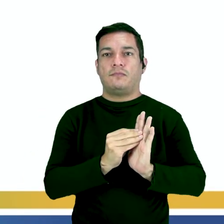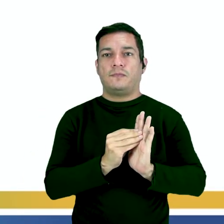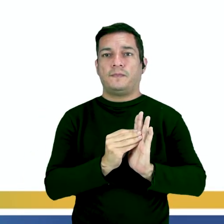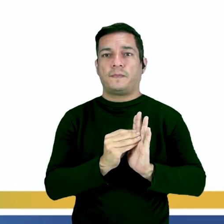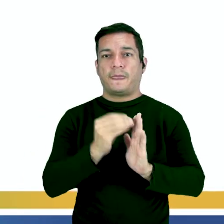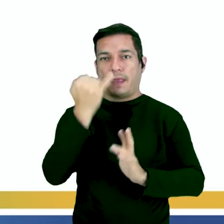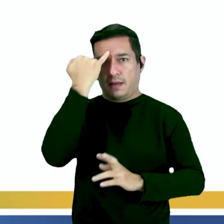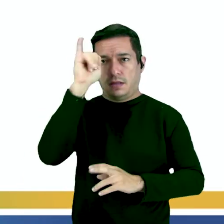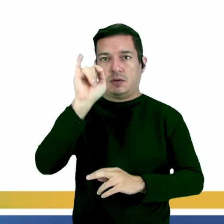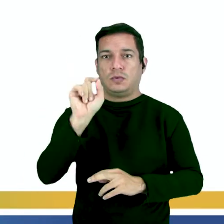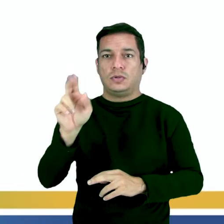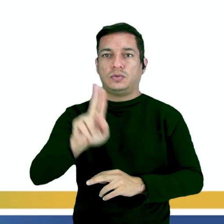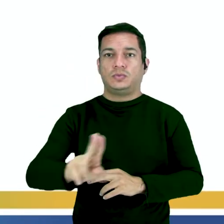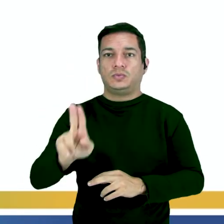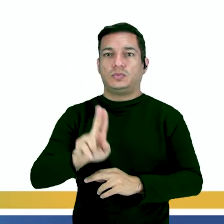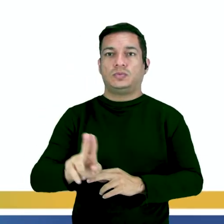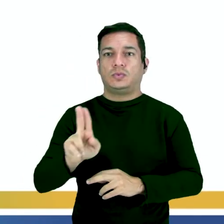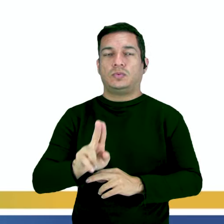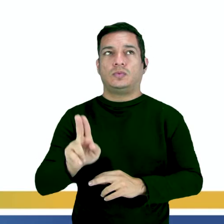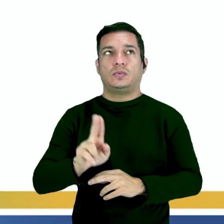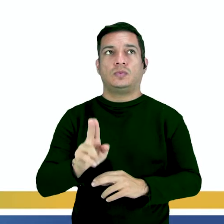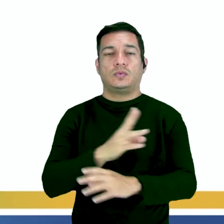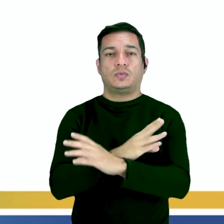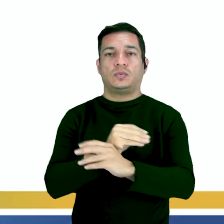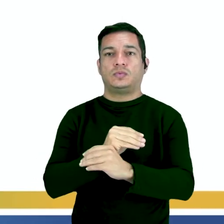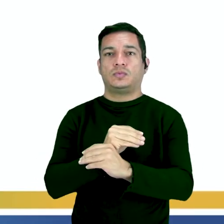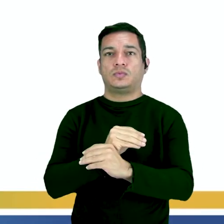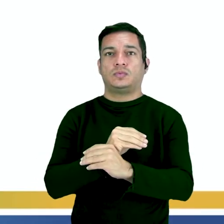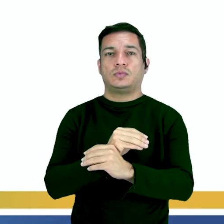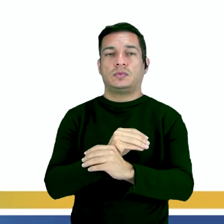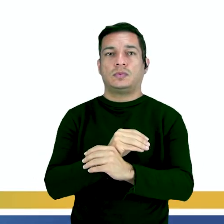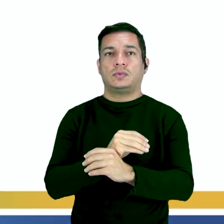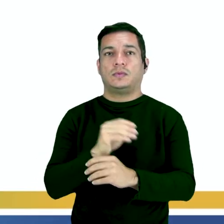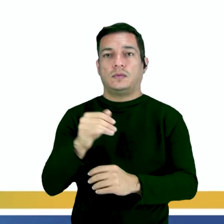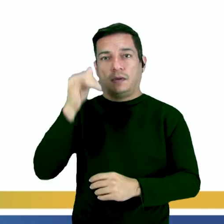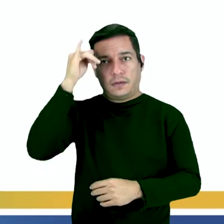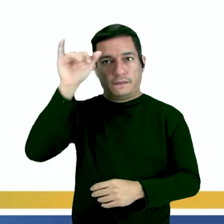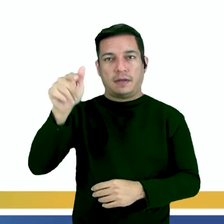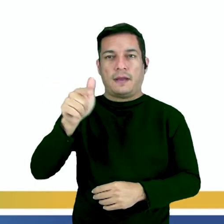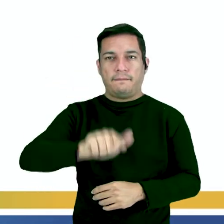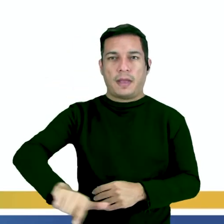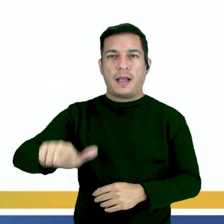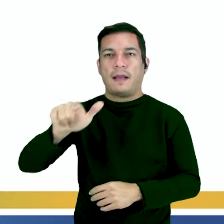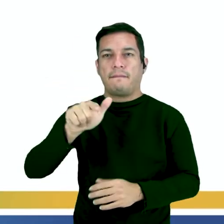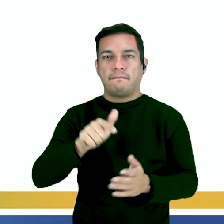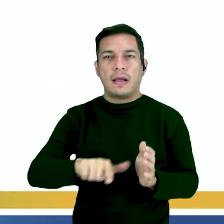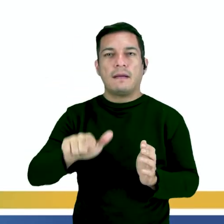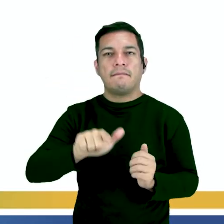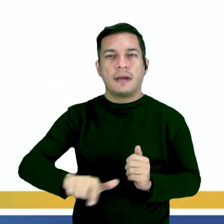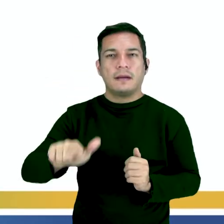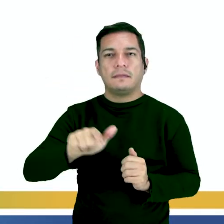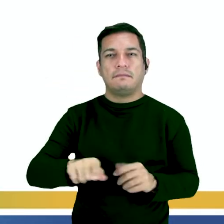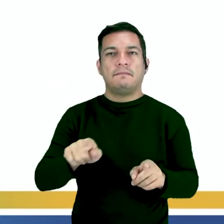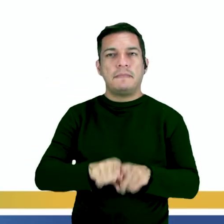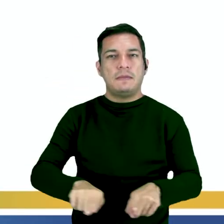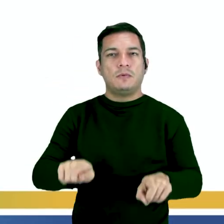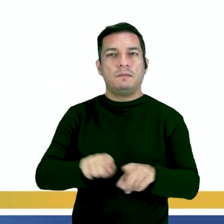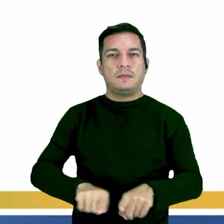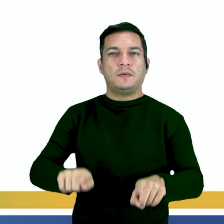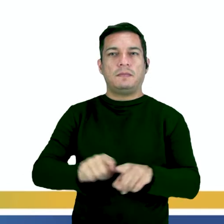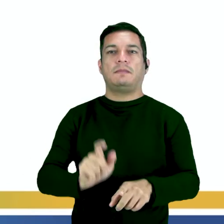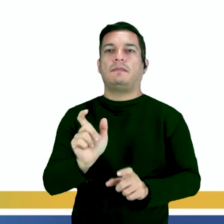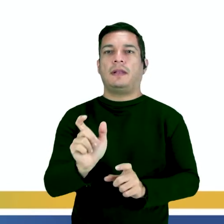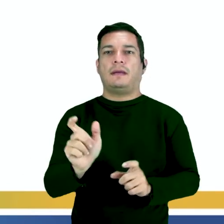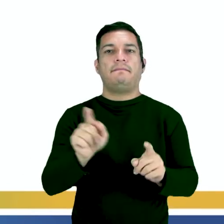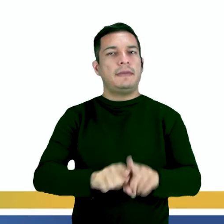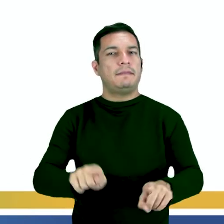de usar com uma conjunção, um aditivo diferente, é evitar repetições, para o texto poder ficar mais limpo e mais